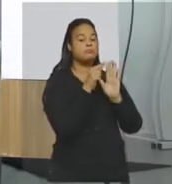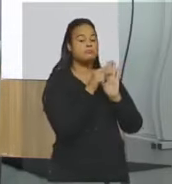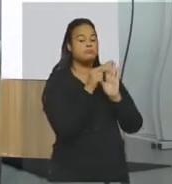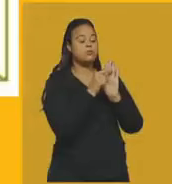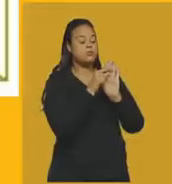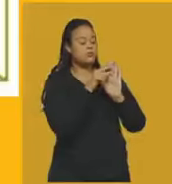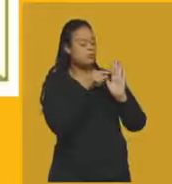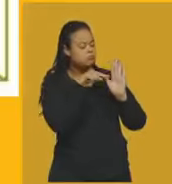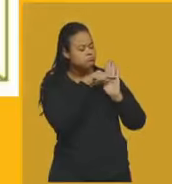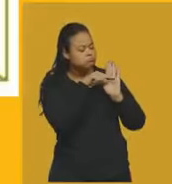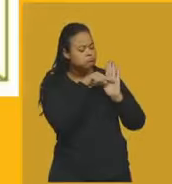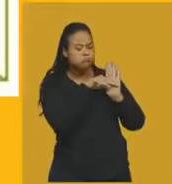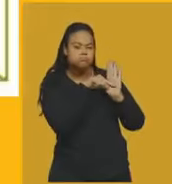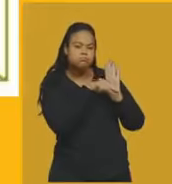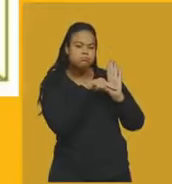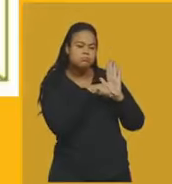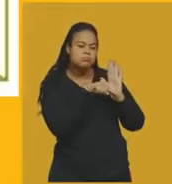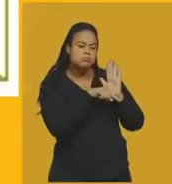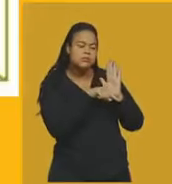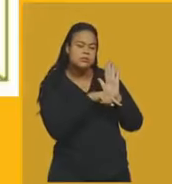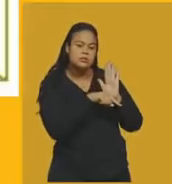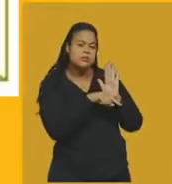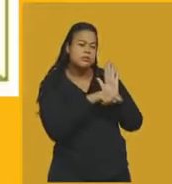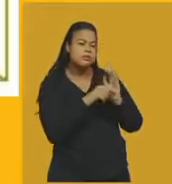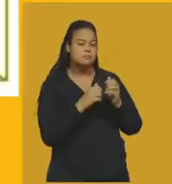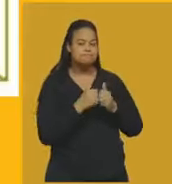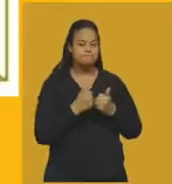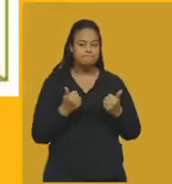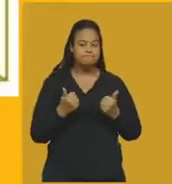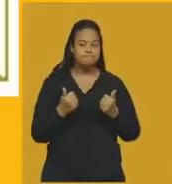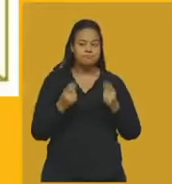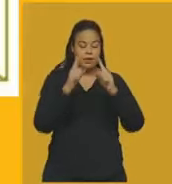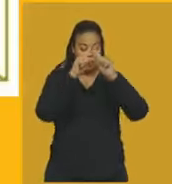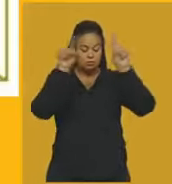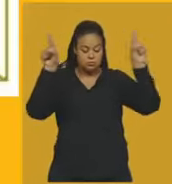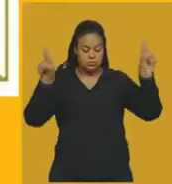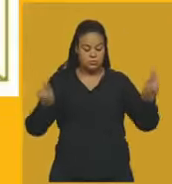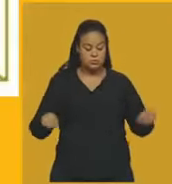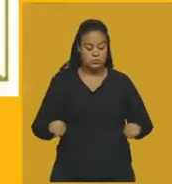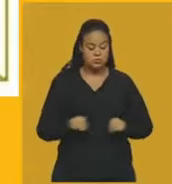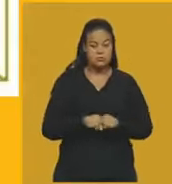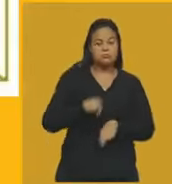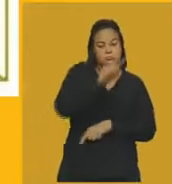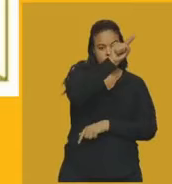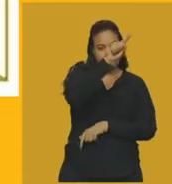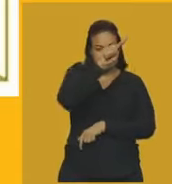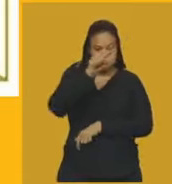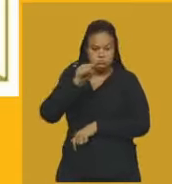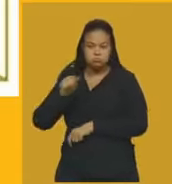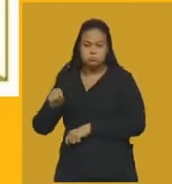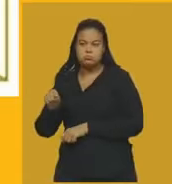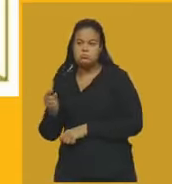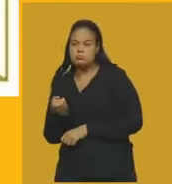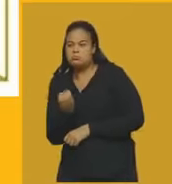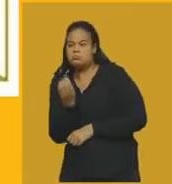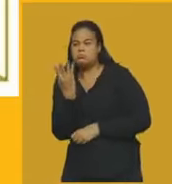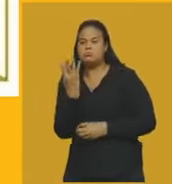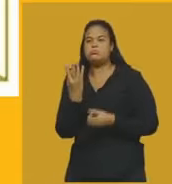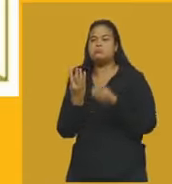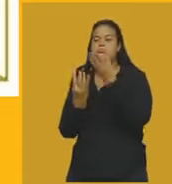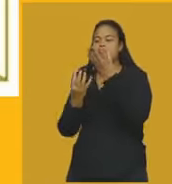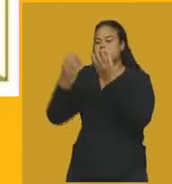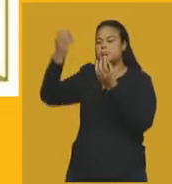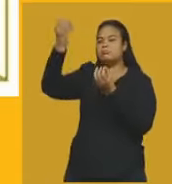dele depois que eu terminar de ler para vocês a questão. Tá? Então, vou só desenhar rapidinho aqui, e aí a gente vai analisando juntos.